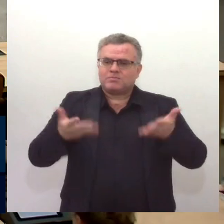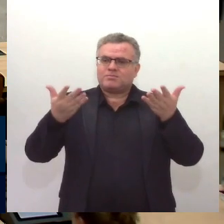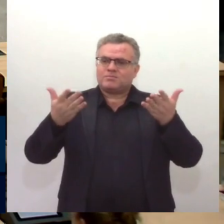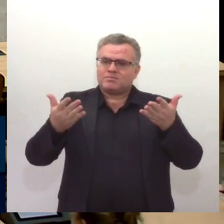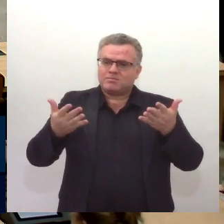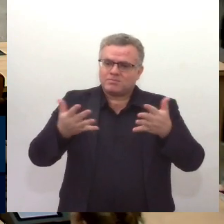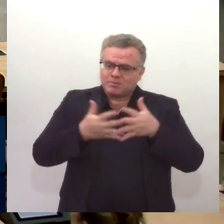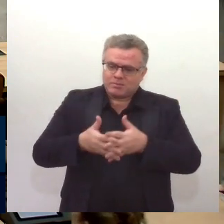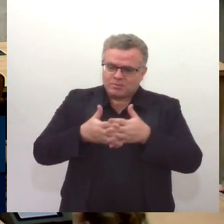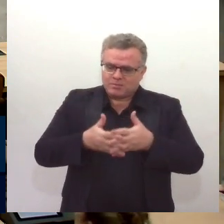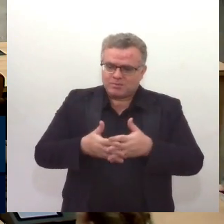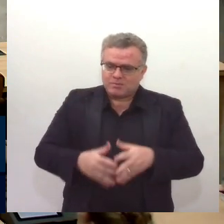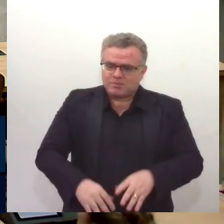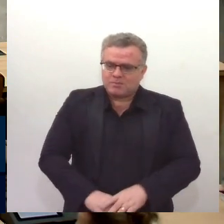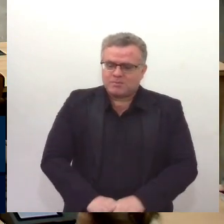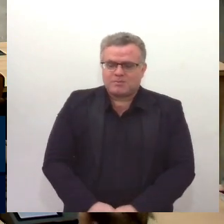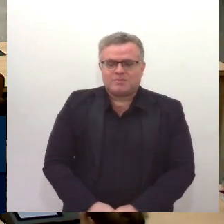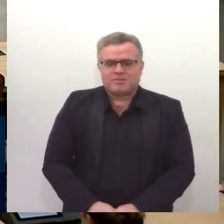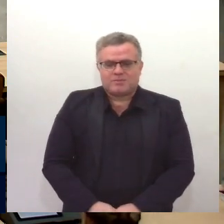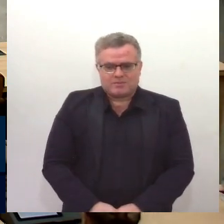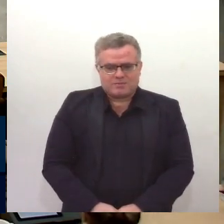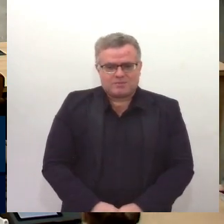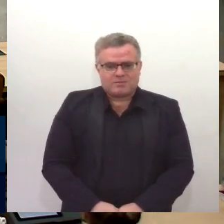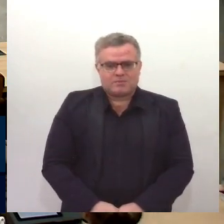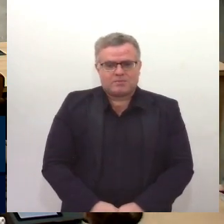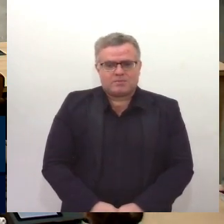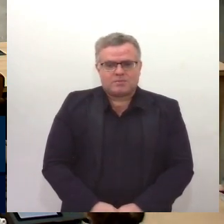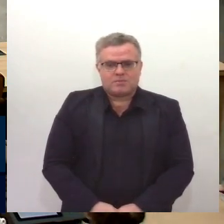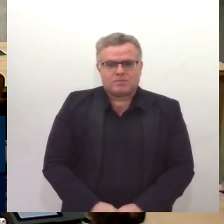Ainda no grande expediente, com a palavra da deputada Linda Brasil.